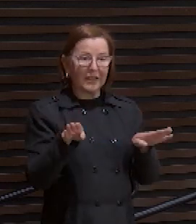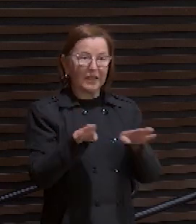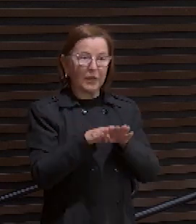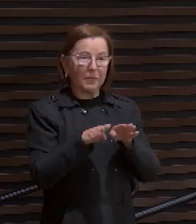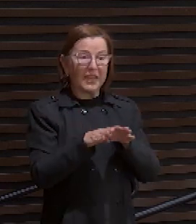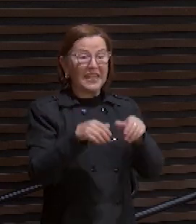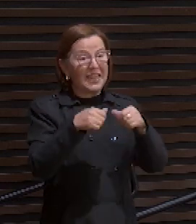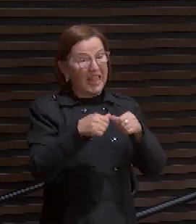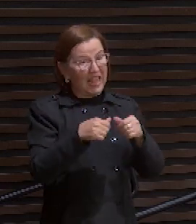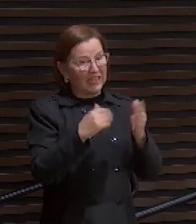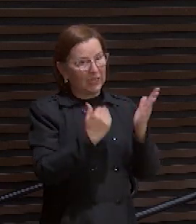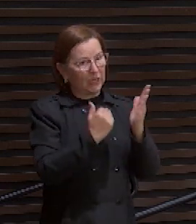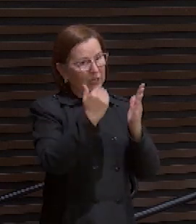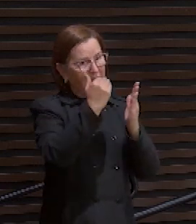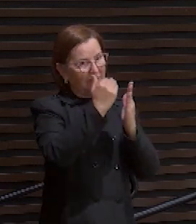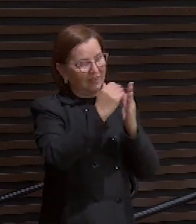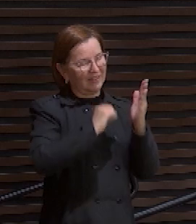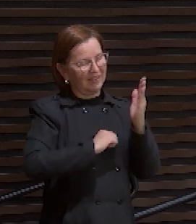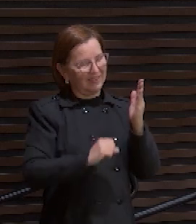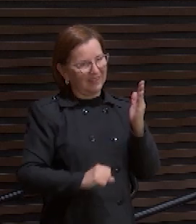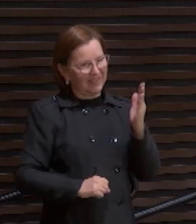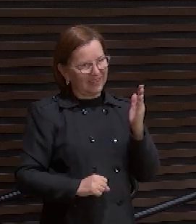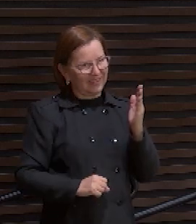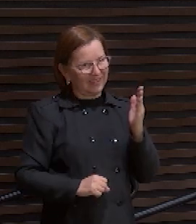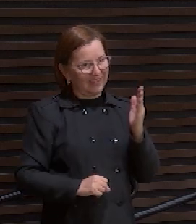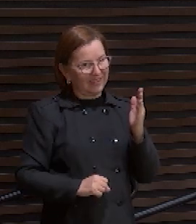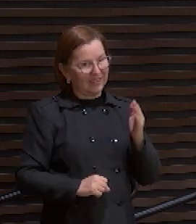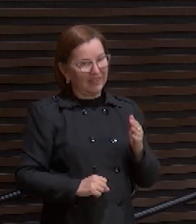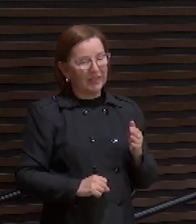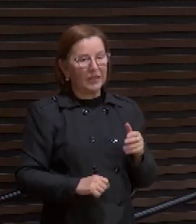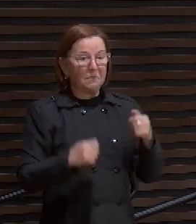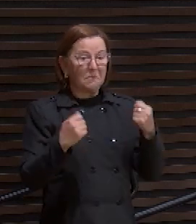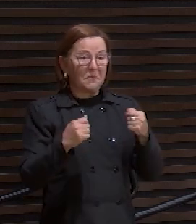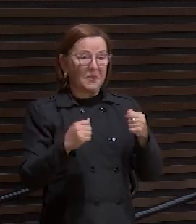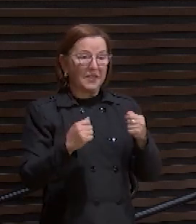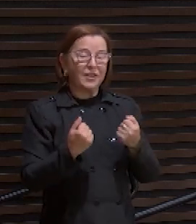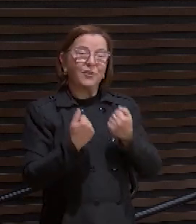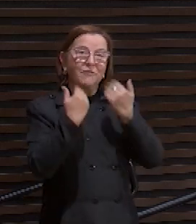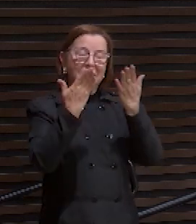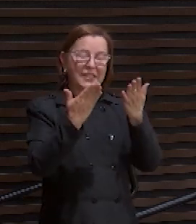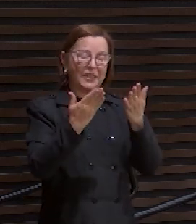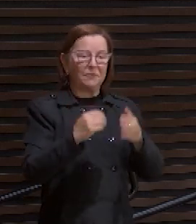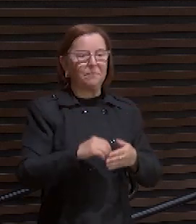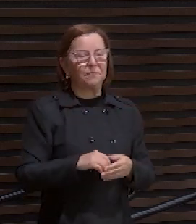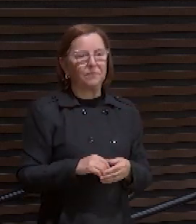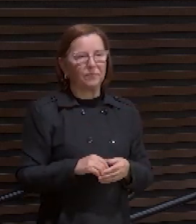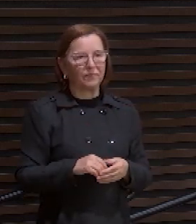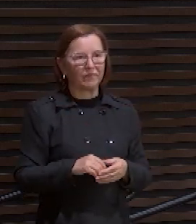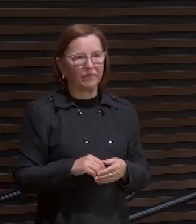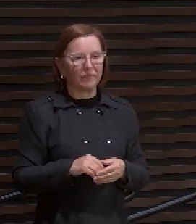sumo sacerdote tivesse o que oferecer. Uma vez que as